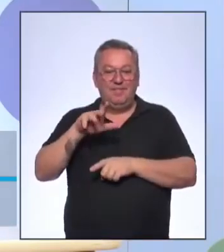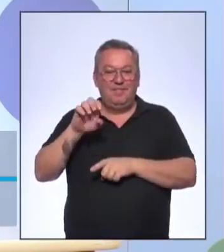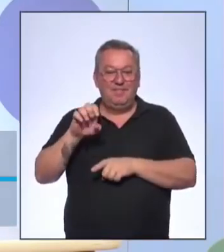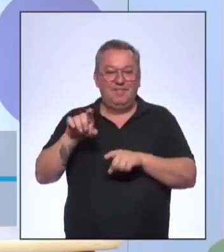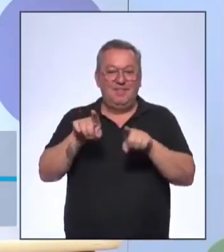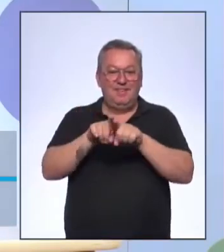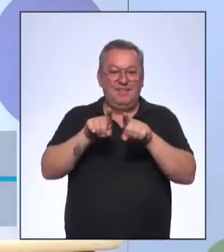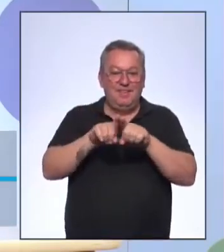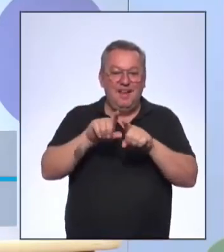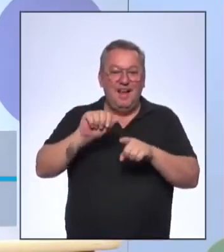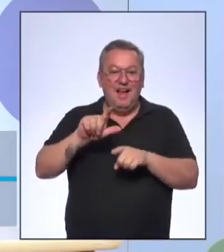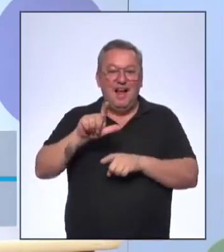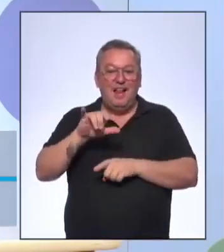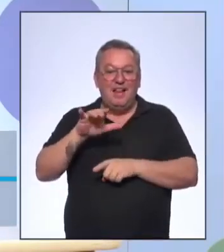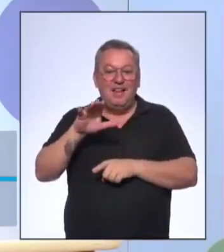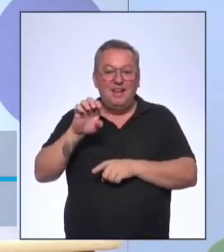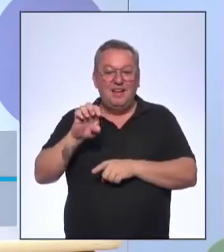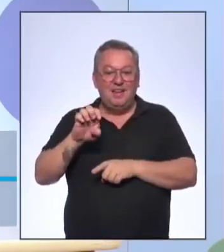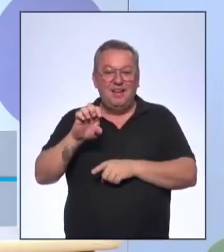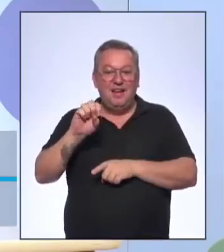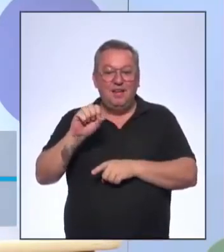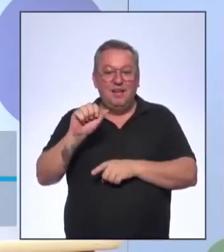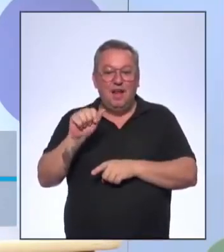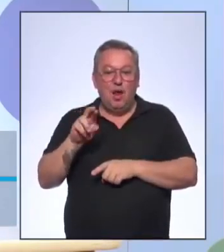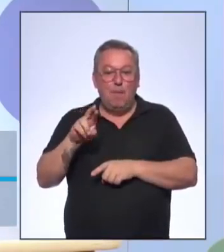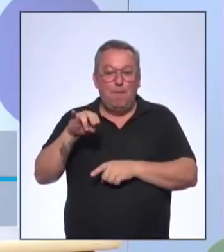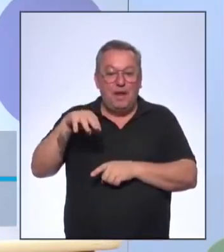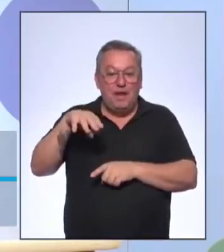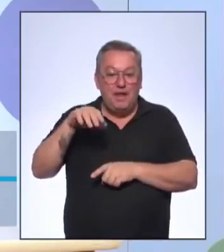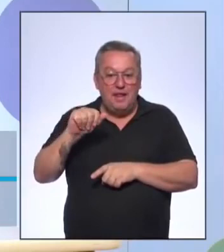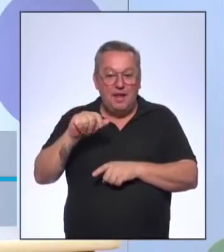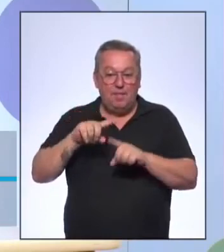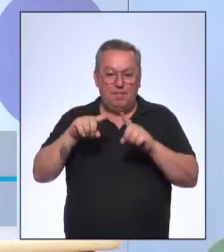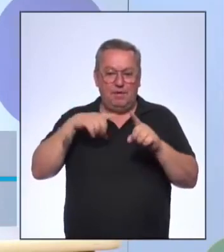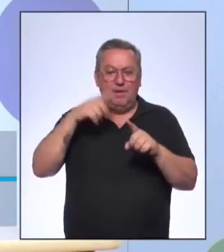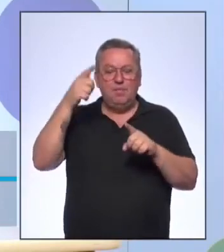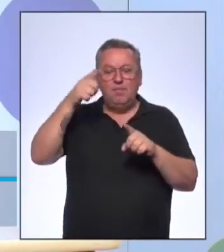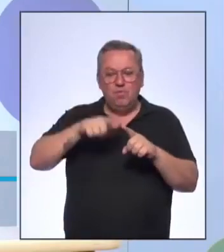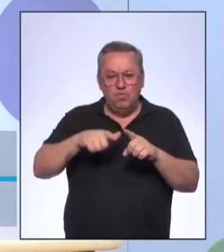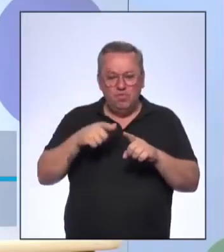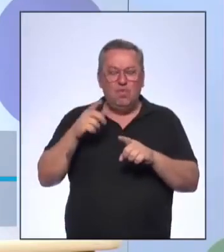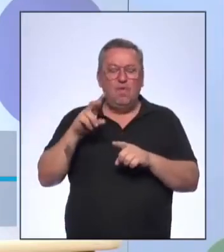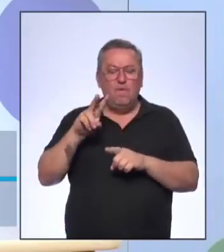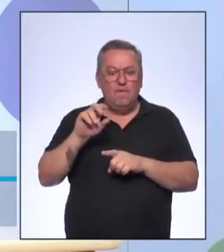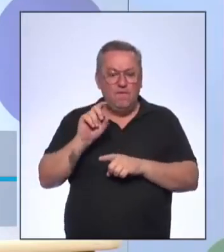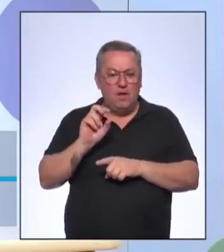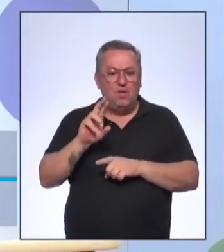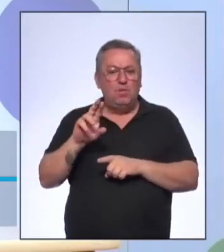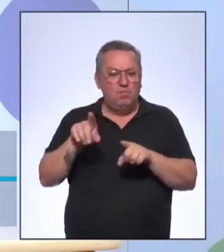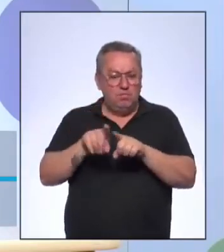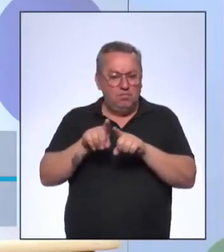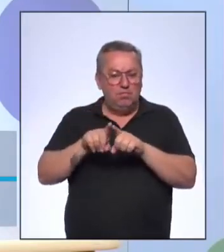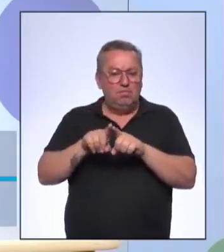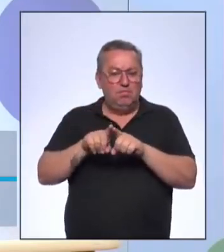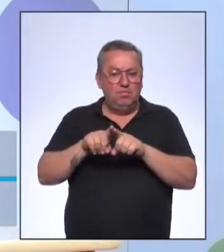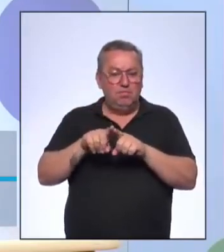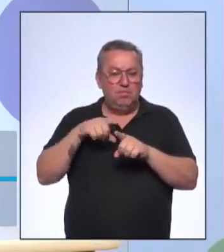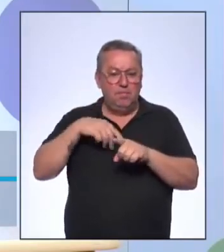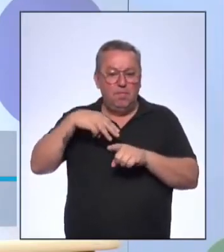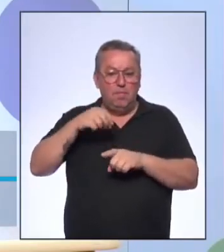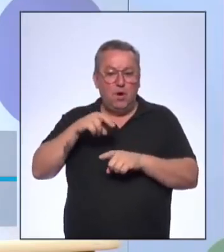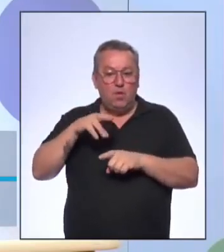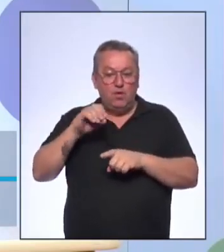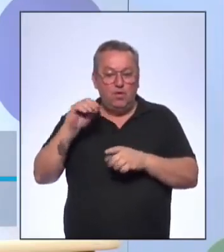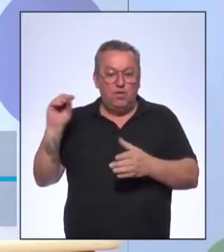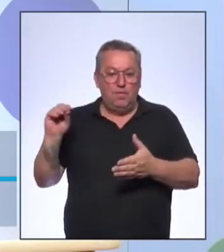a Alice, a Sabrina, mas nós temos outros valores aqui também. Então, nós temos o Maurício,